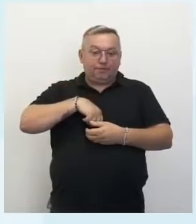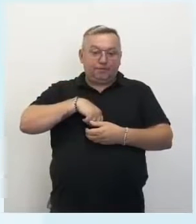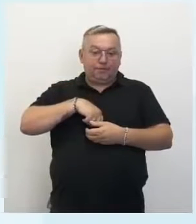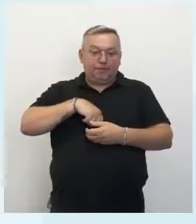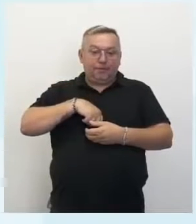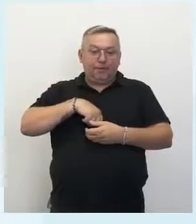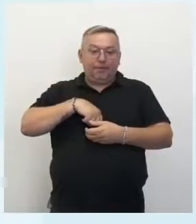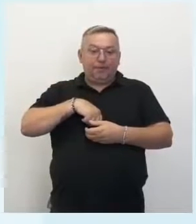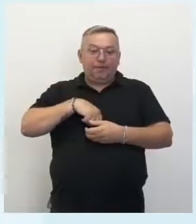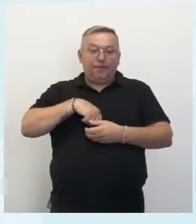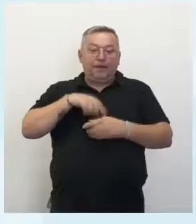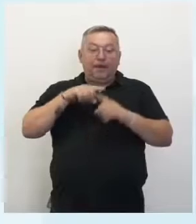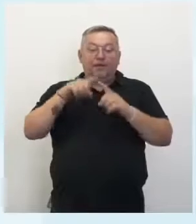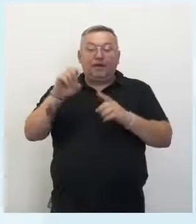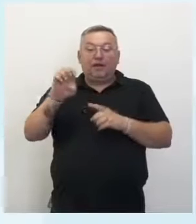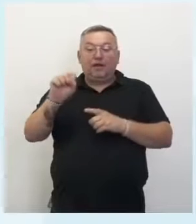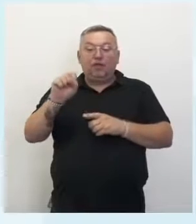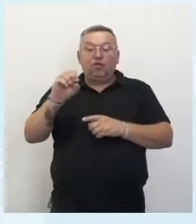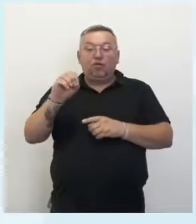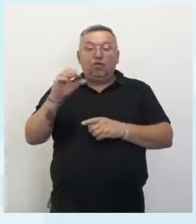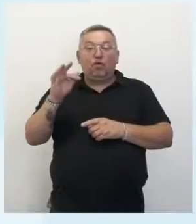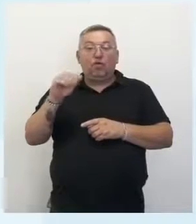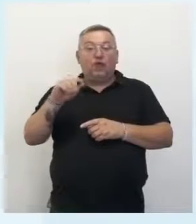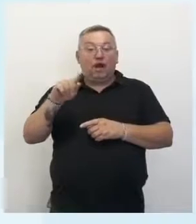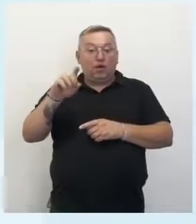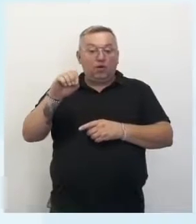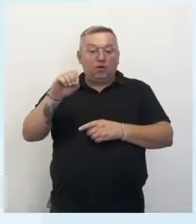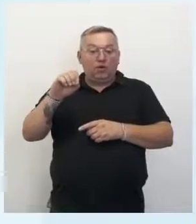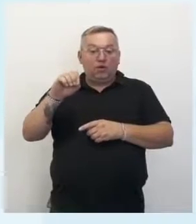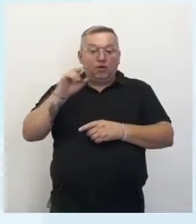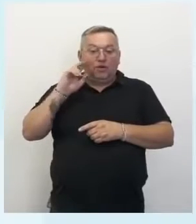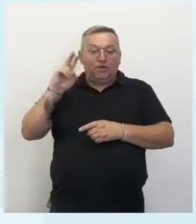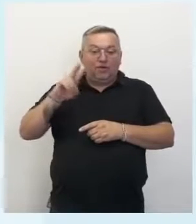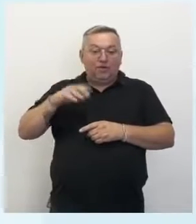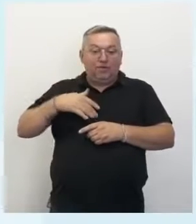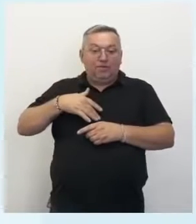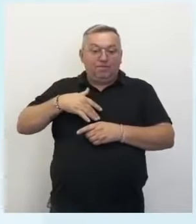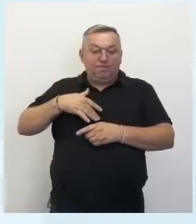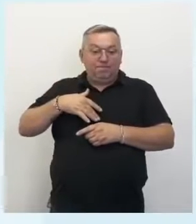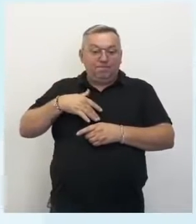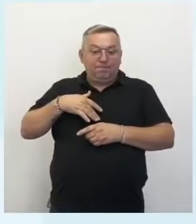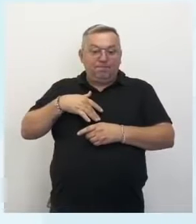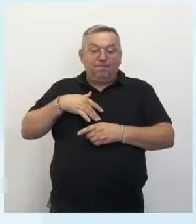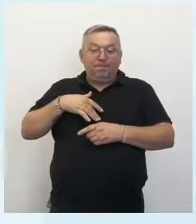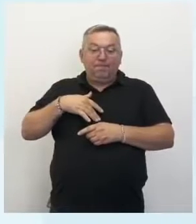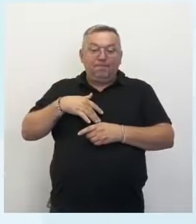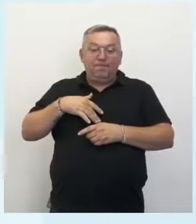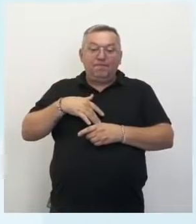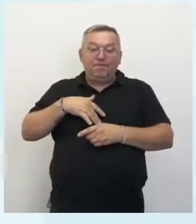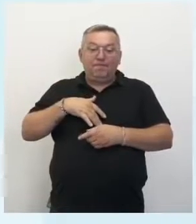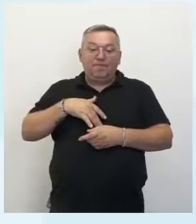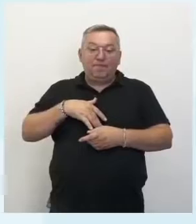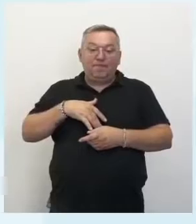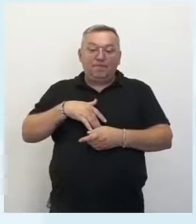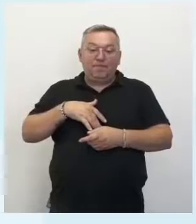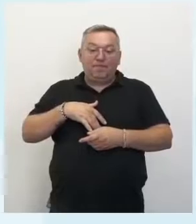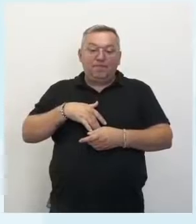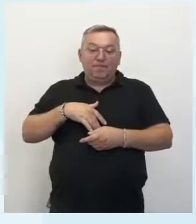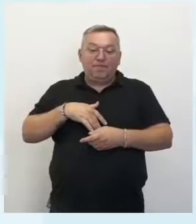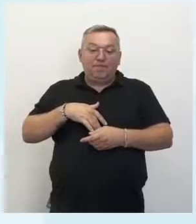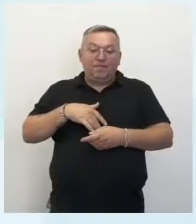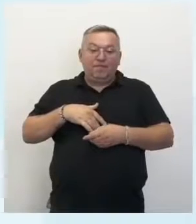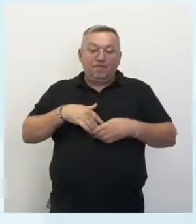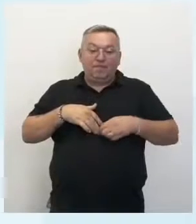cá, né? Ela vai pro esôfago, ó, que é o esôfago, tá bom? Aí, ó, ela vai passar aqui, ó, esse cara grandão aqui